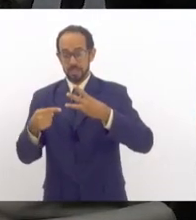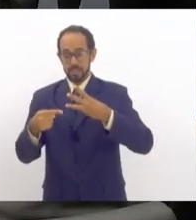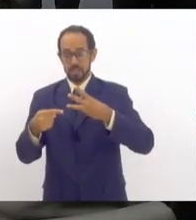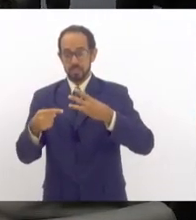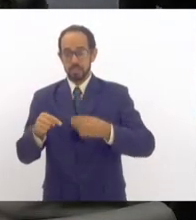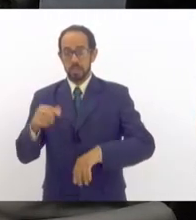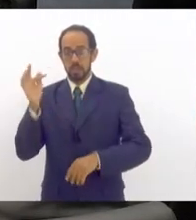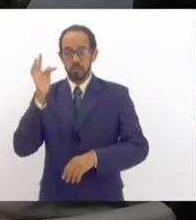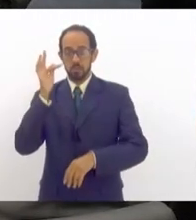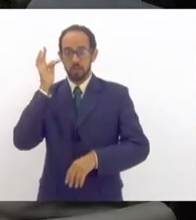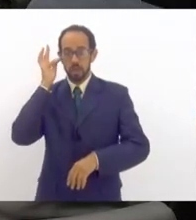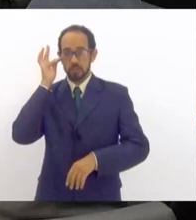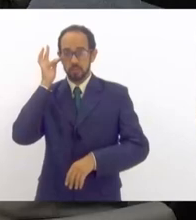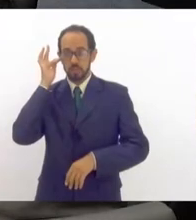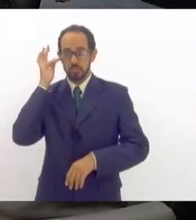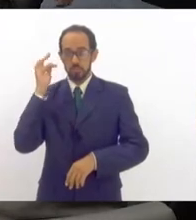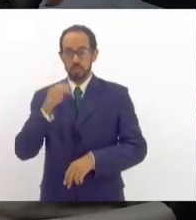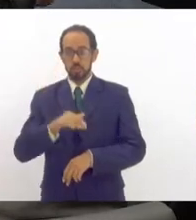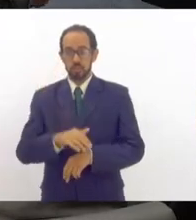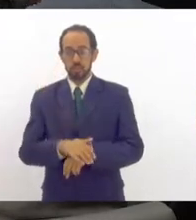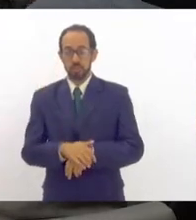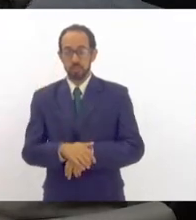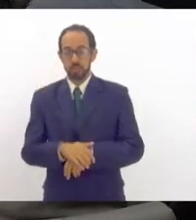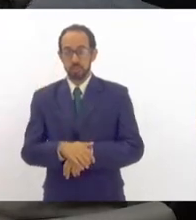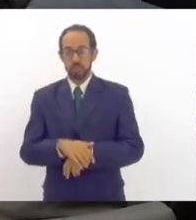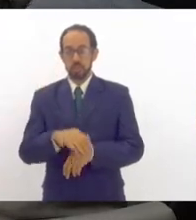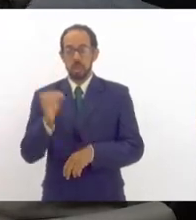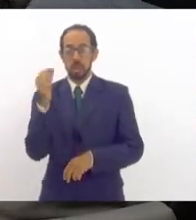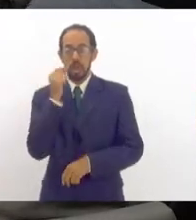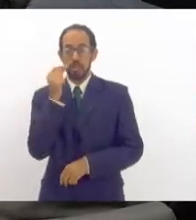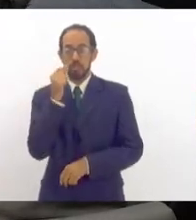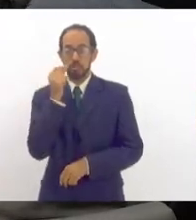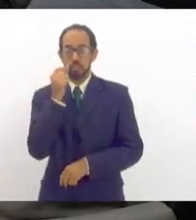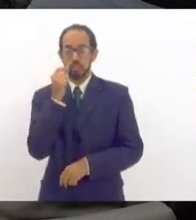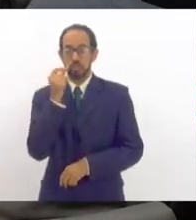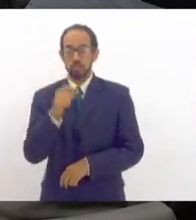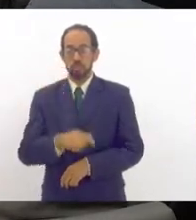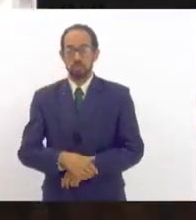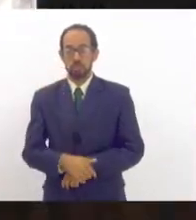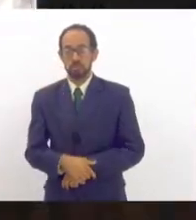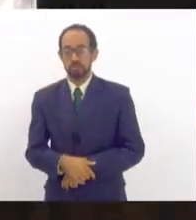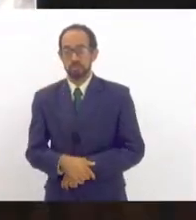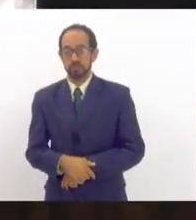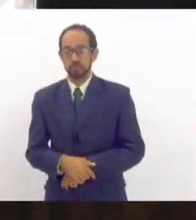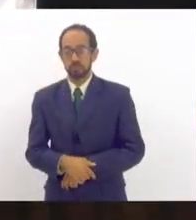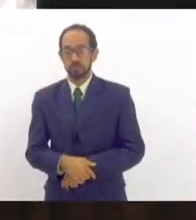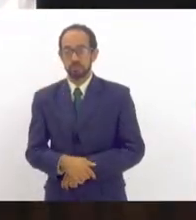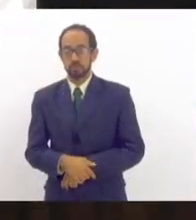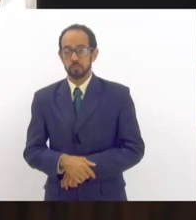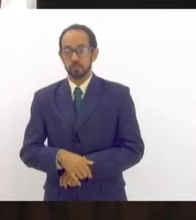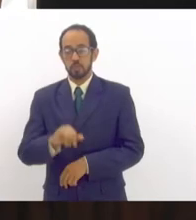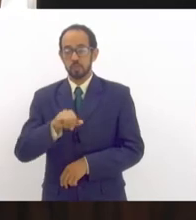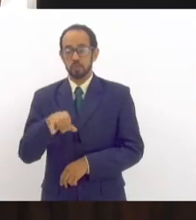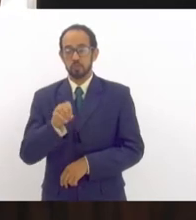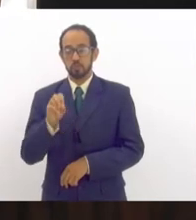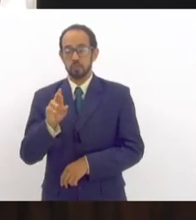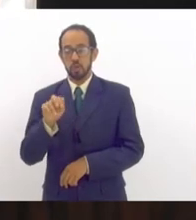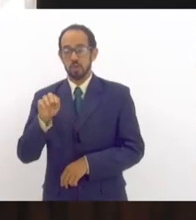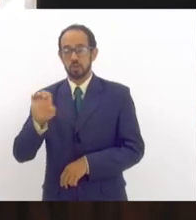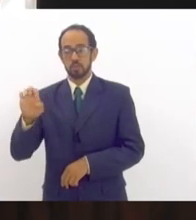Fábio Serafim Giovani Ratinho Jorge Felipe